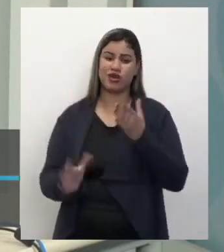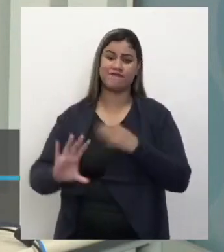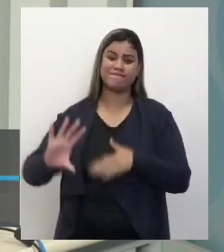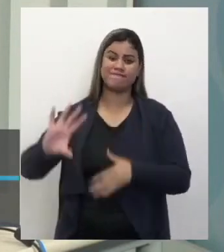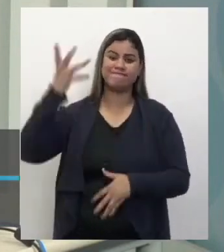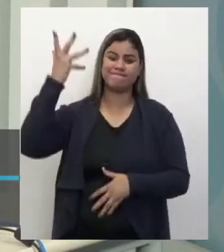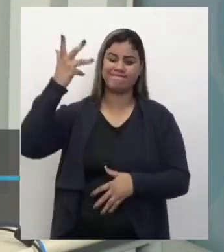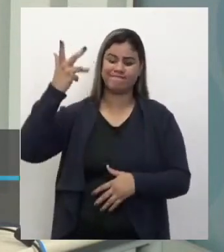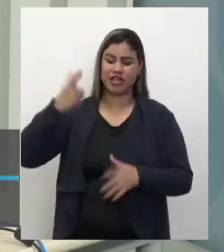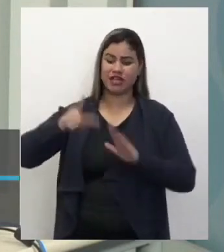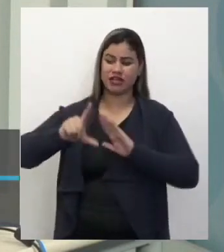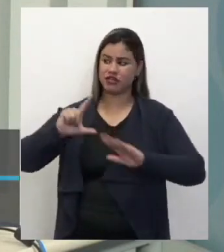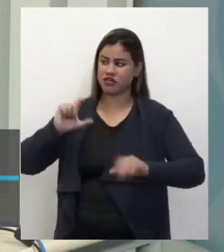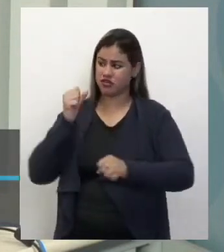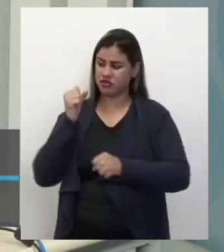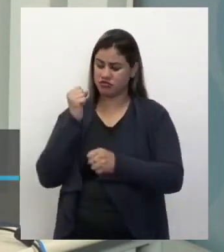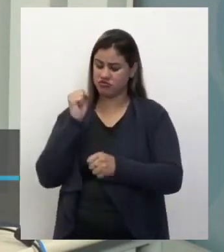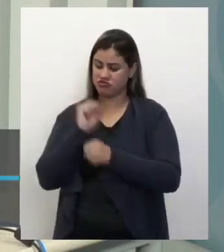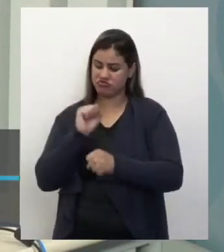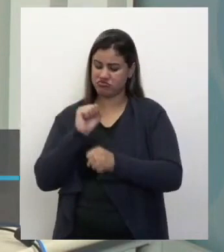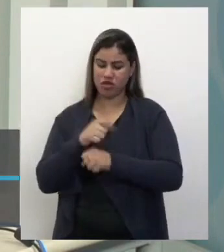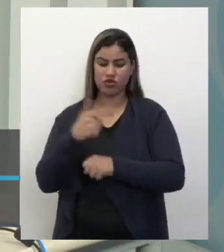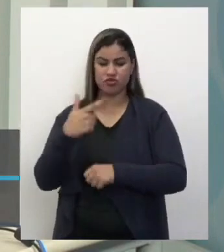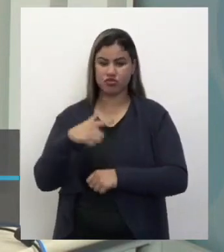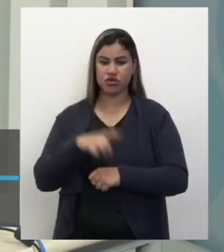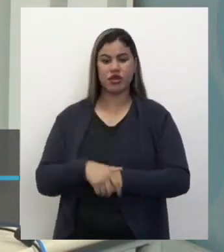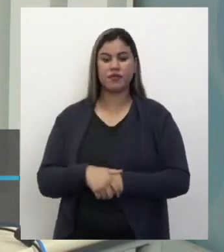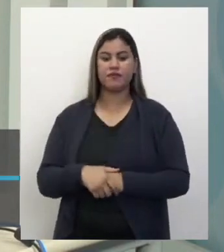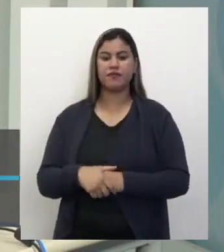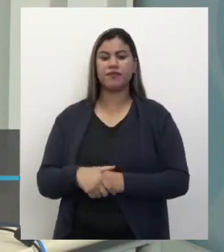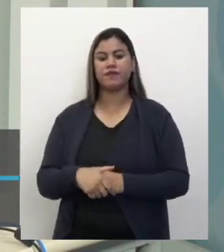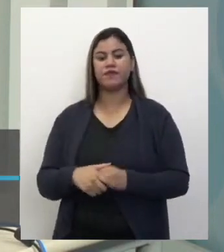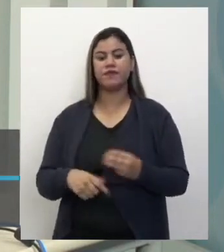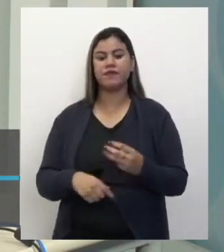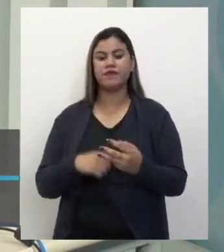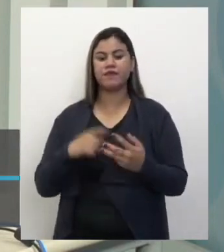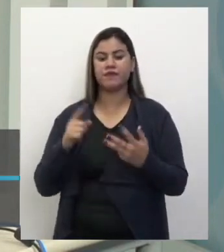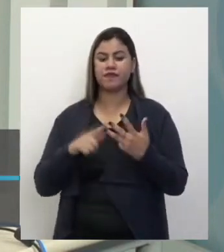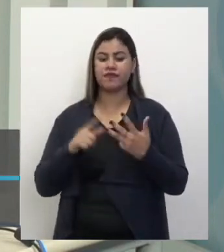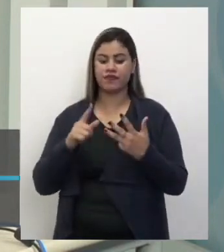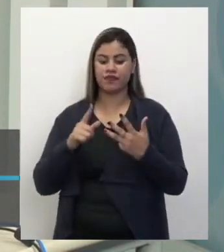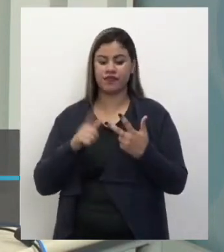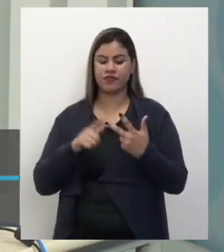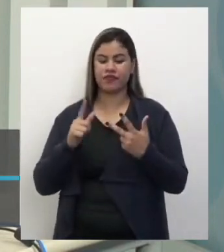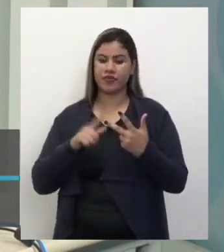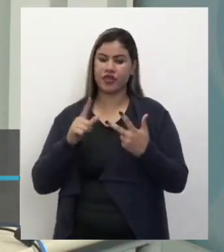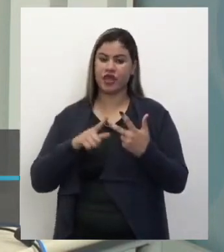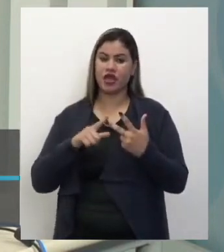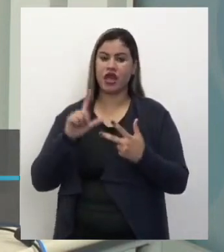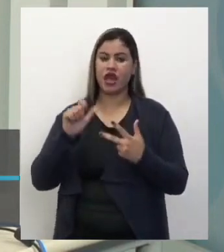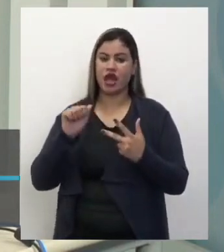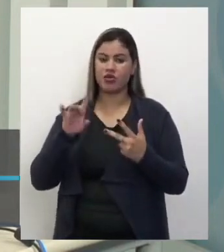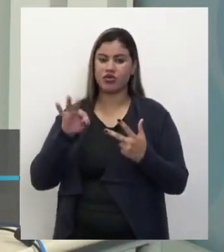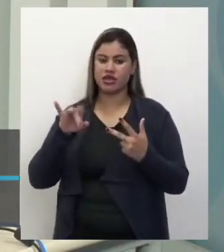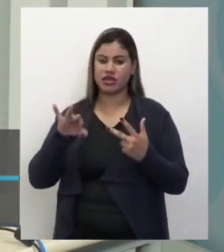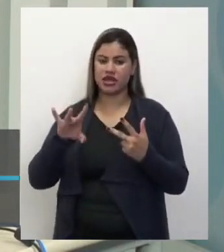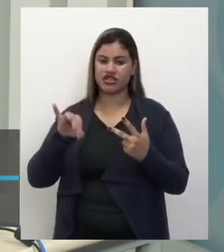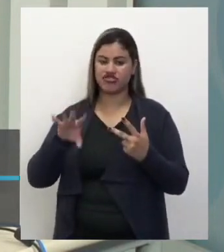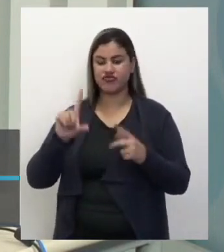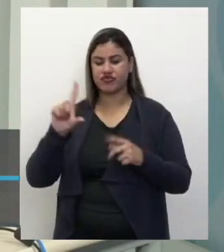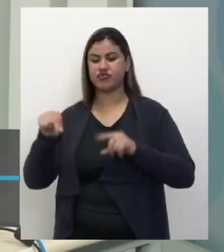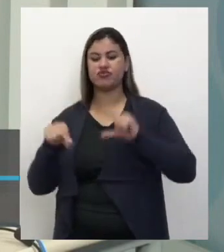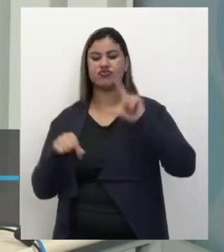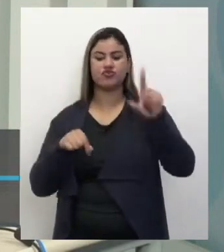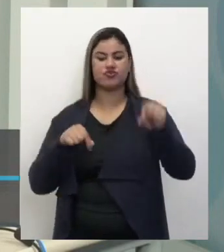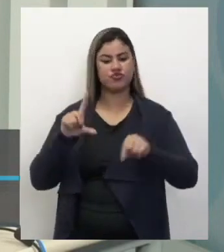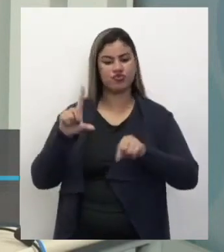não estava esperando por aquilo naquele contexto. Nós também temos a alternativa, que dá a ideia de alternância, já diz o nome. Ou você faz isso,